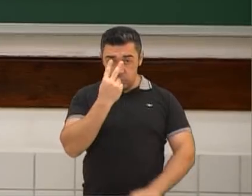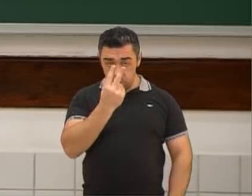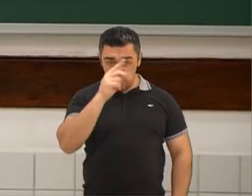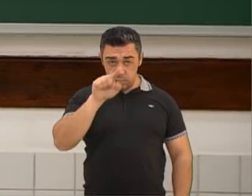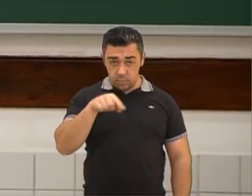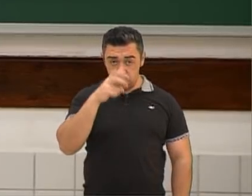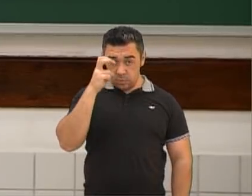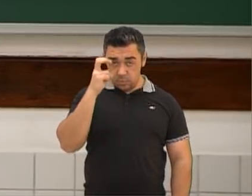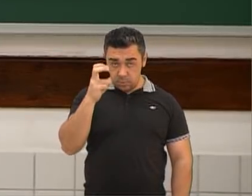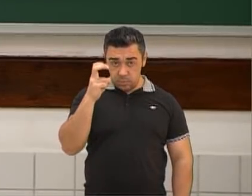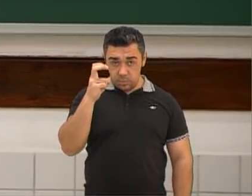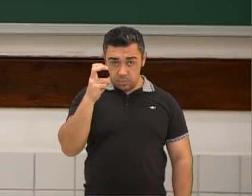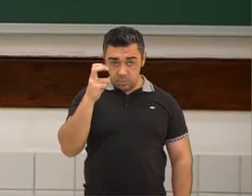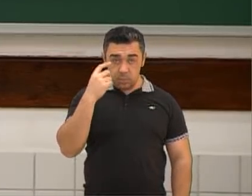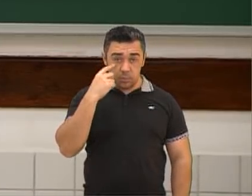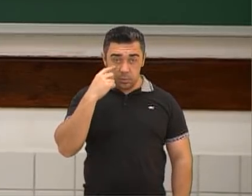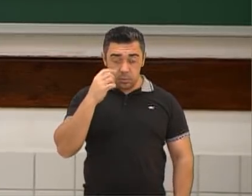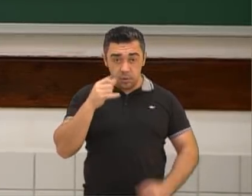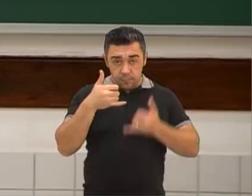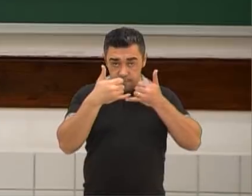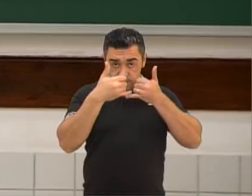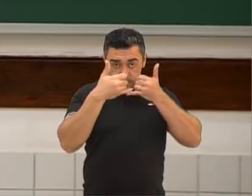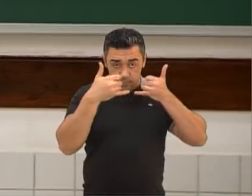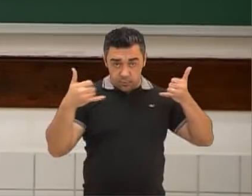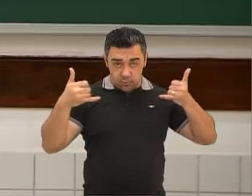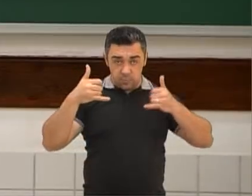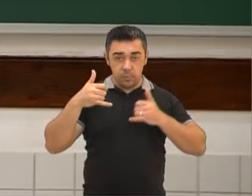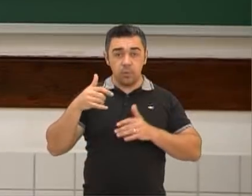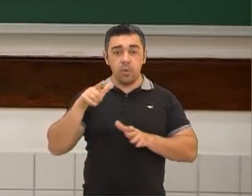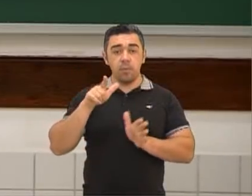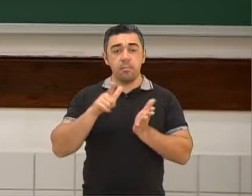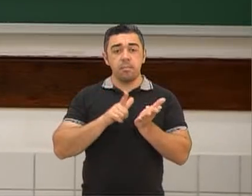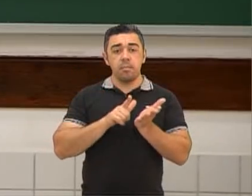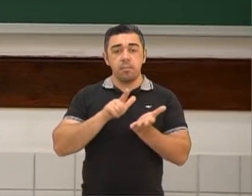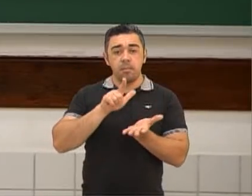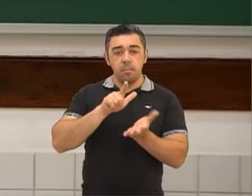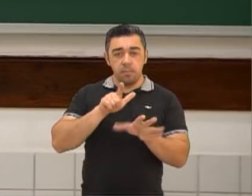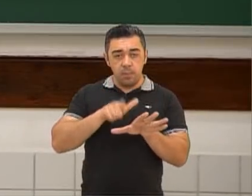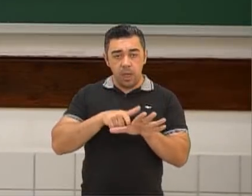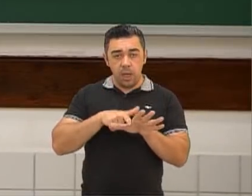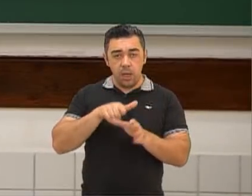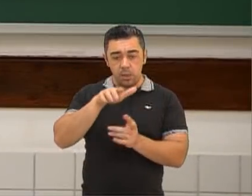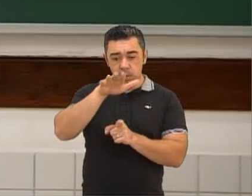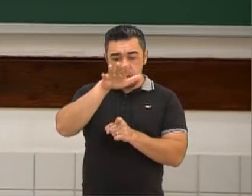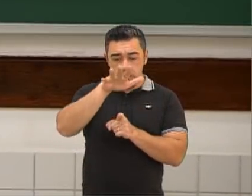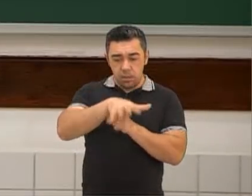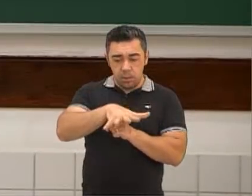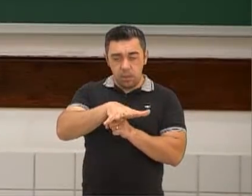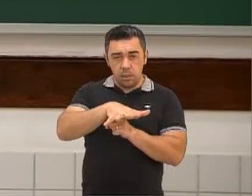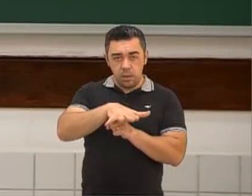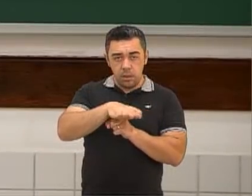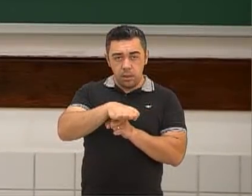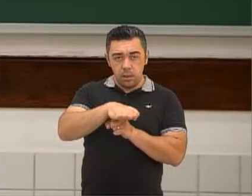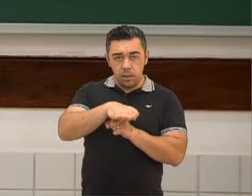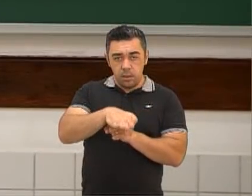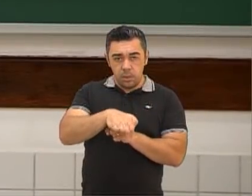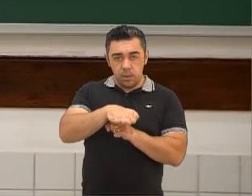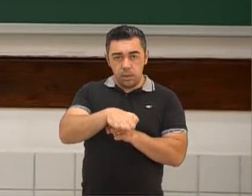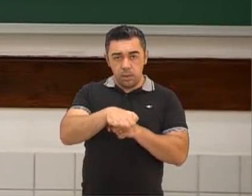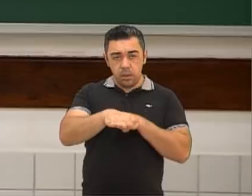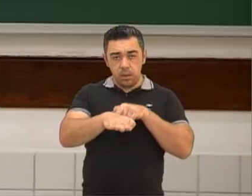2,5 centímetros. Então é nesse espaço que o equilibrista tem que caminhar, né? Tem que